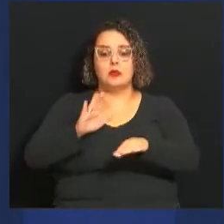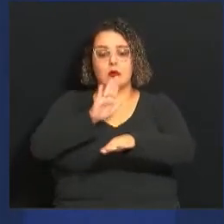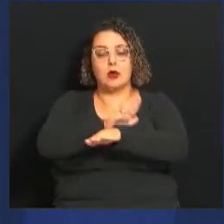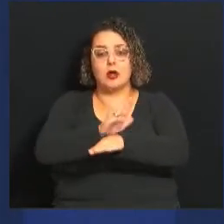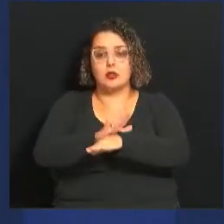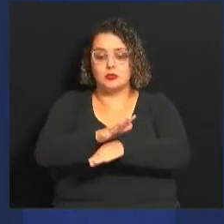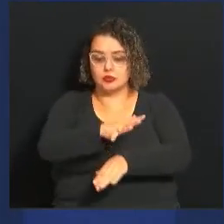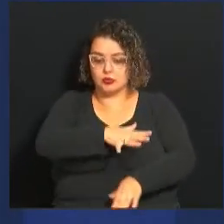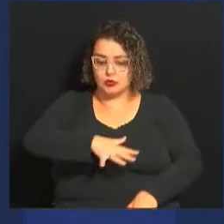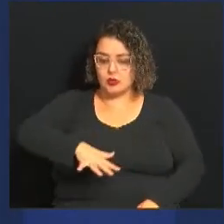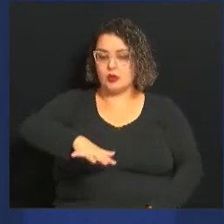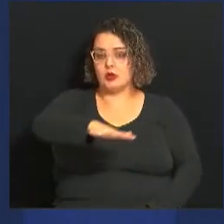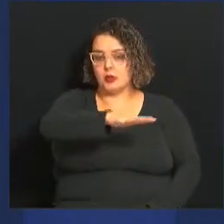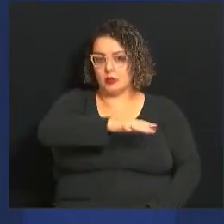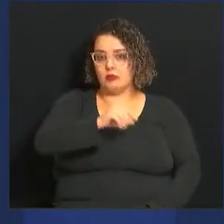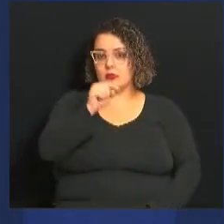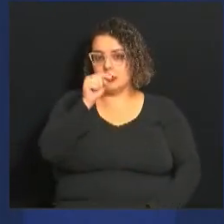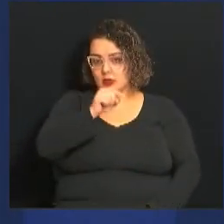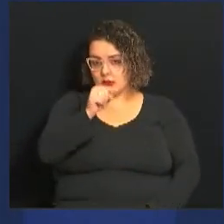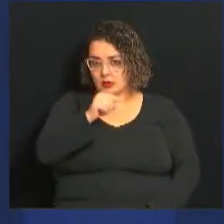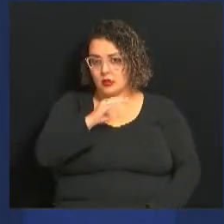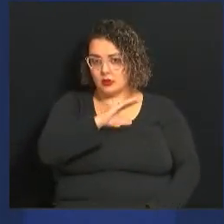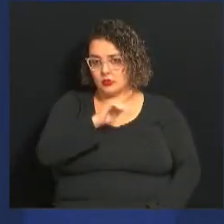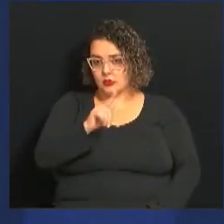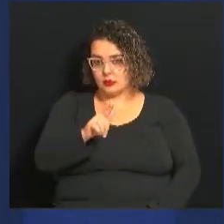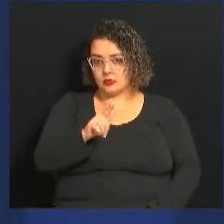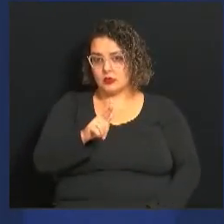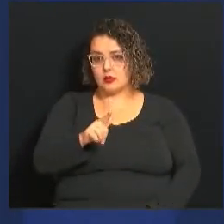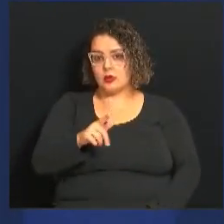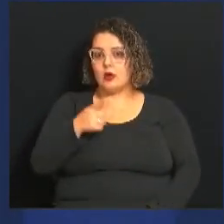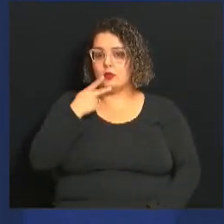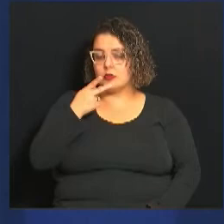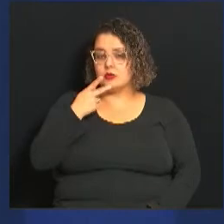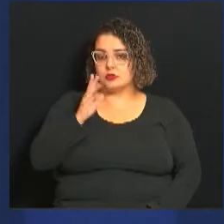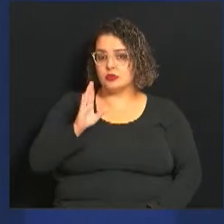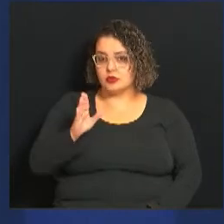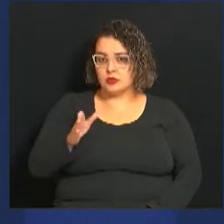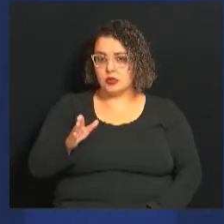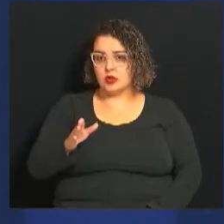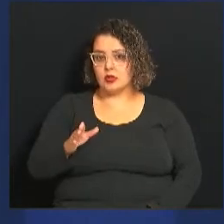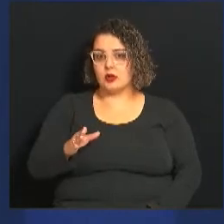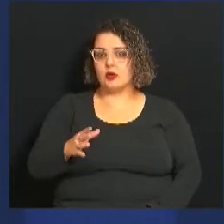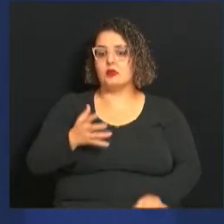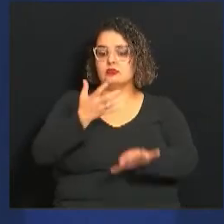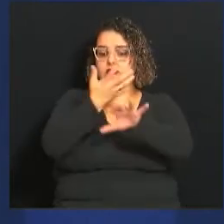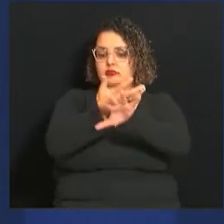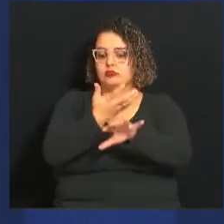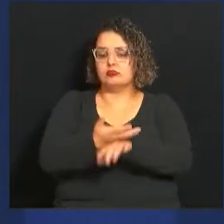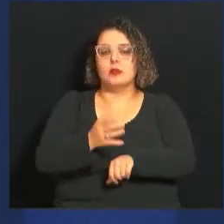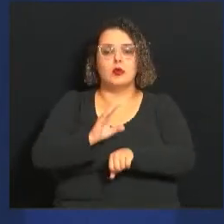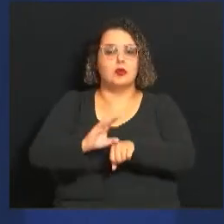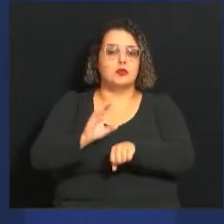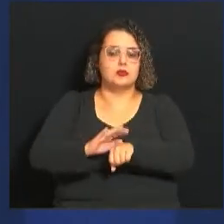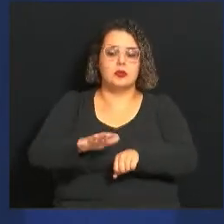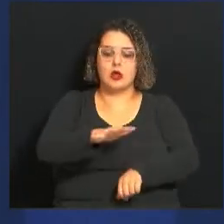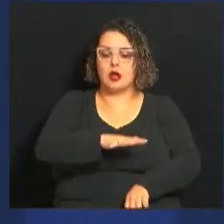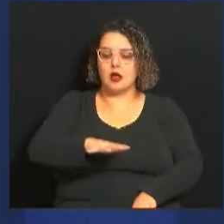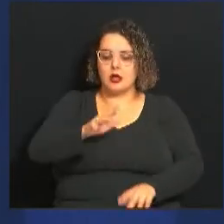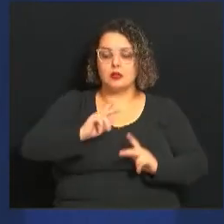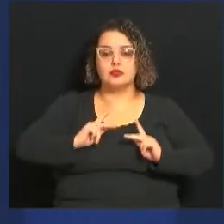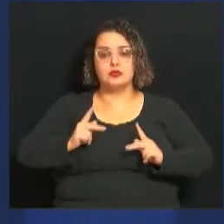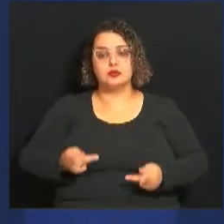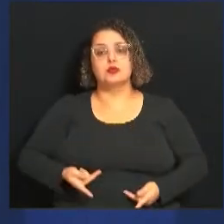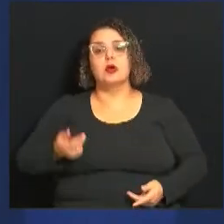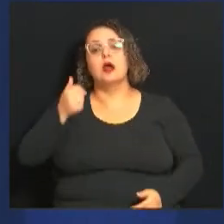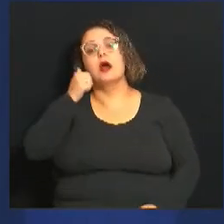território, que é um território lá do Campo Grande, como eu disse, que o seu currículo possa ofertar cursos da área de humanas, para poder que essas mulheres